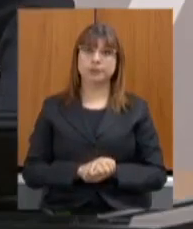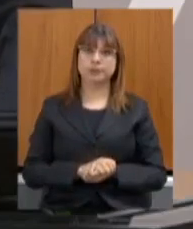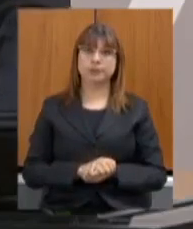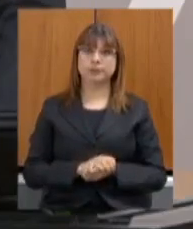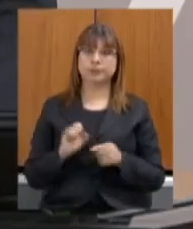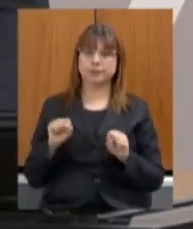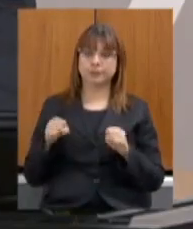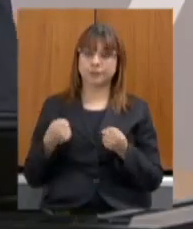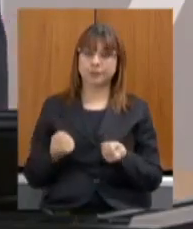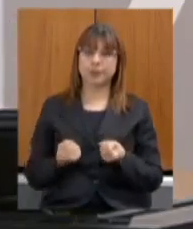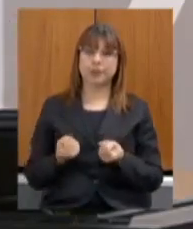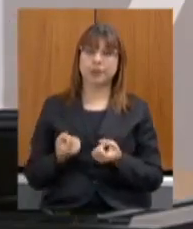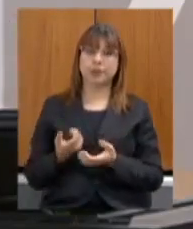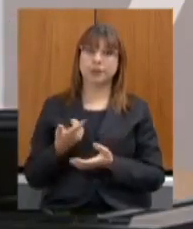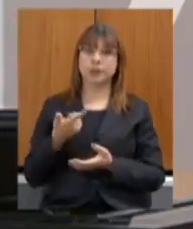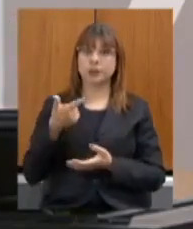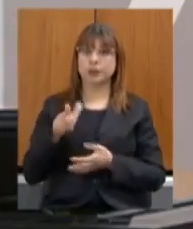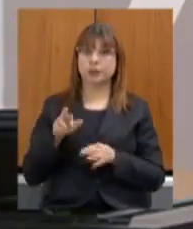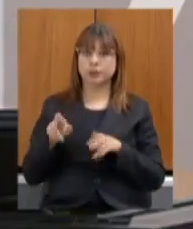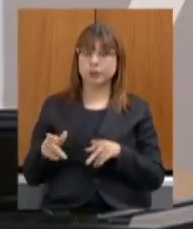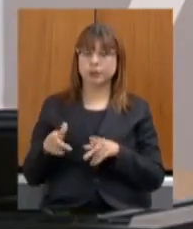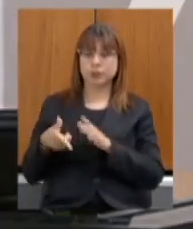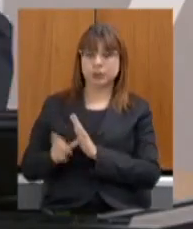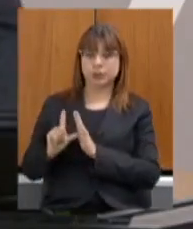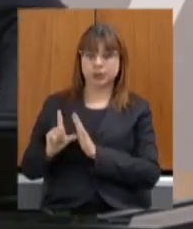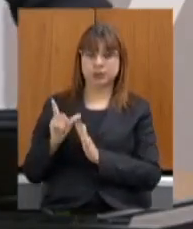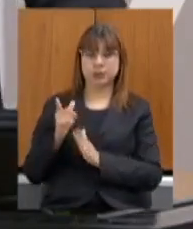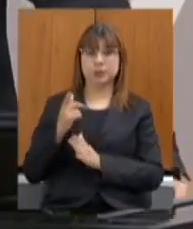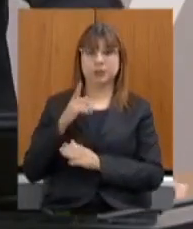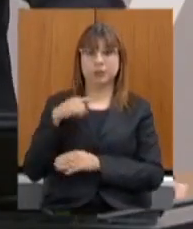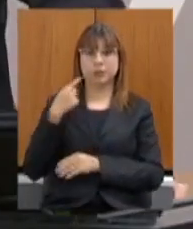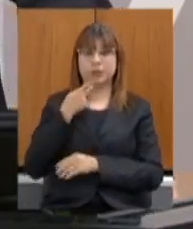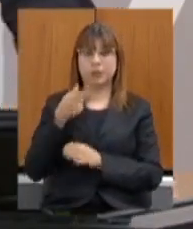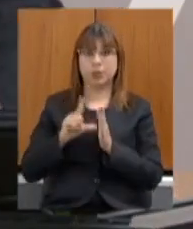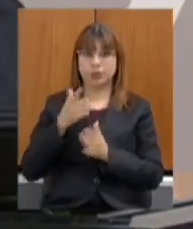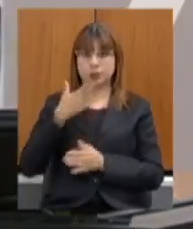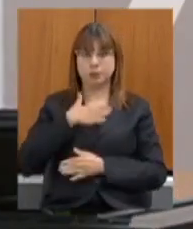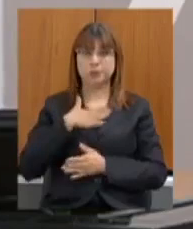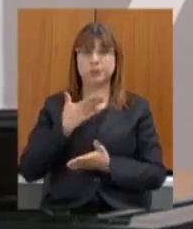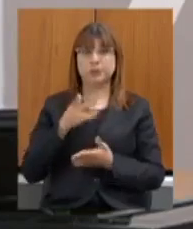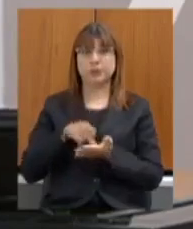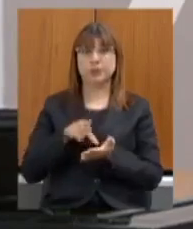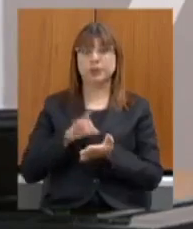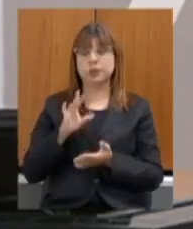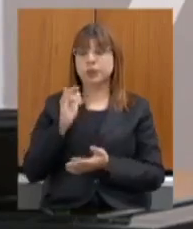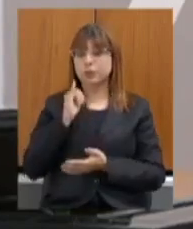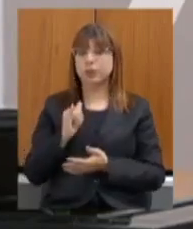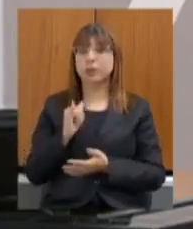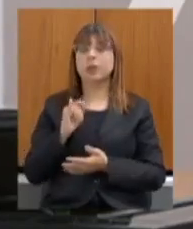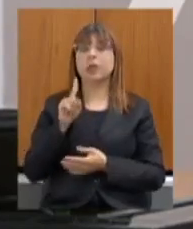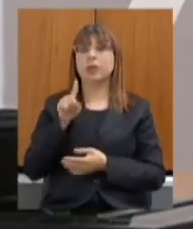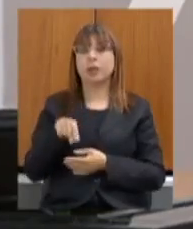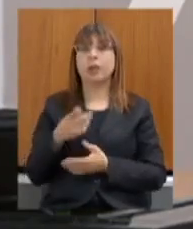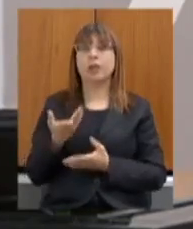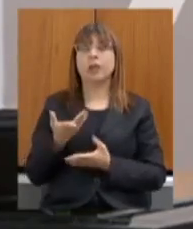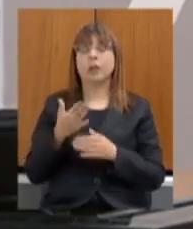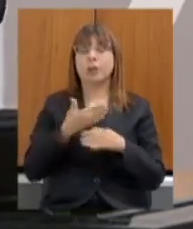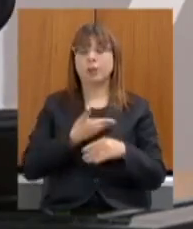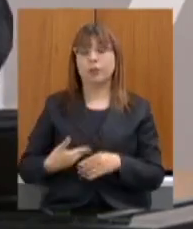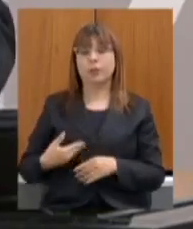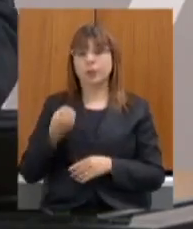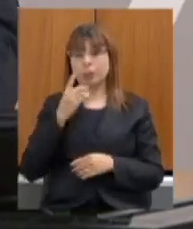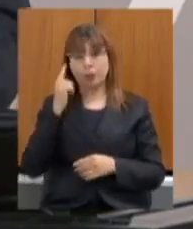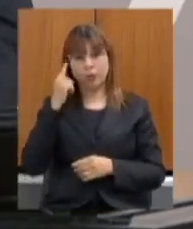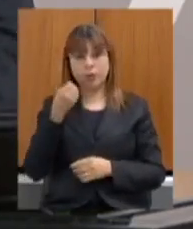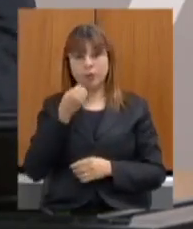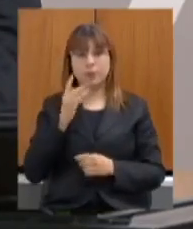defendendo um outro caminho que não do deputado que me antecedeu, mas é isso, essa é a realidade, apenas para dizer que este é um governo de boas ideias, boas intenções e é por